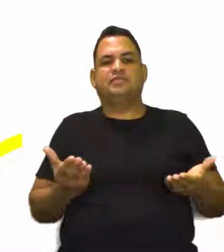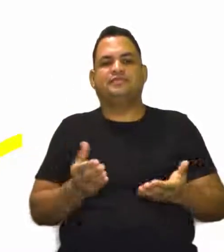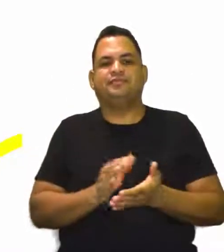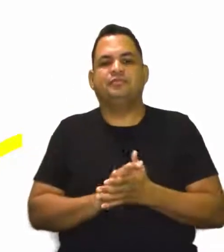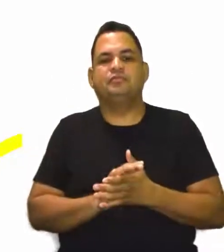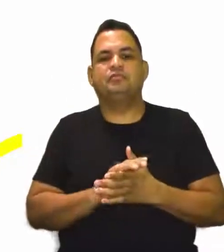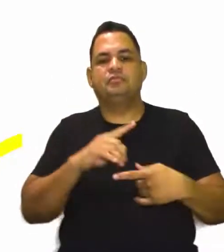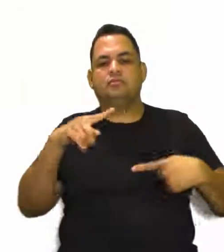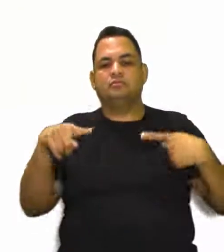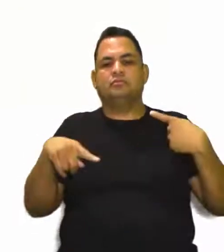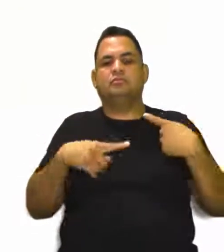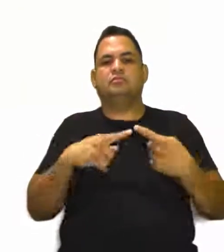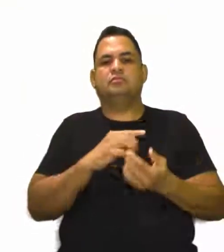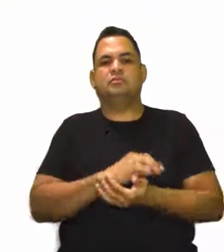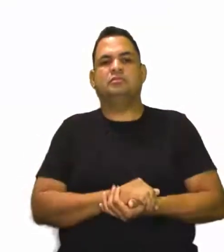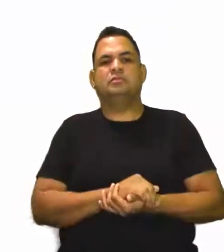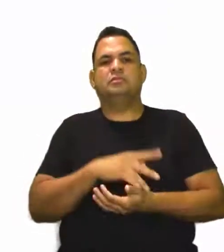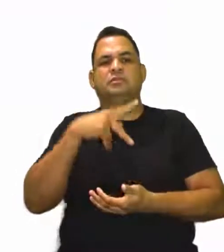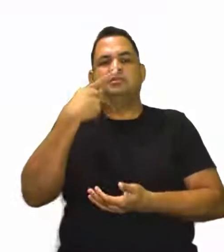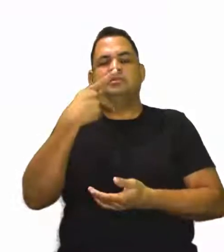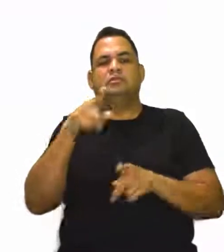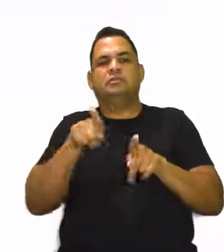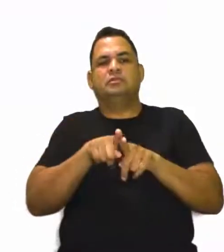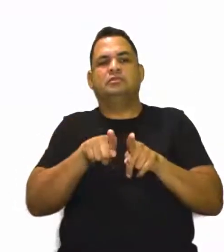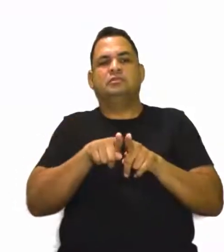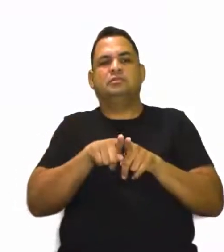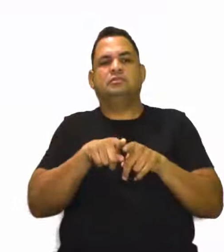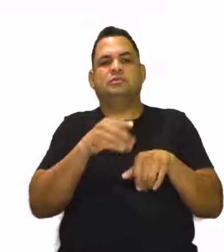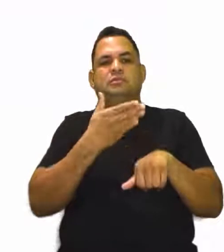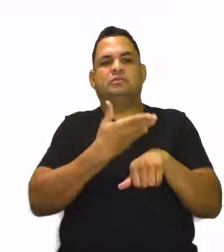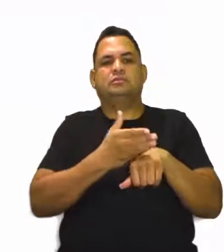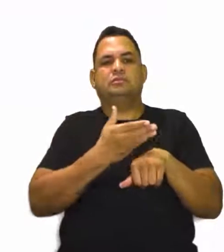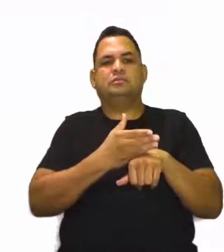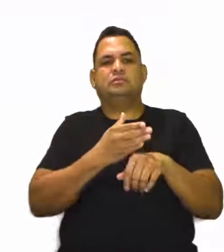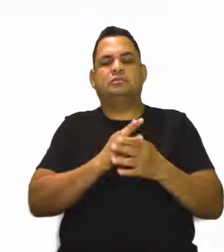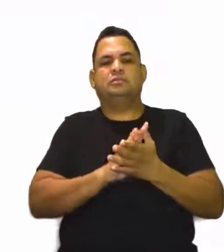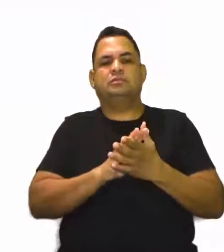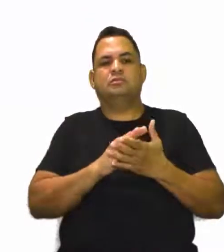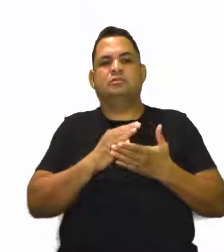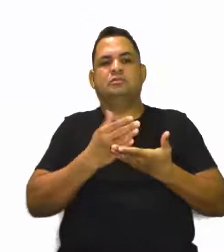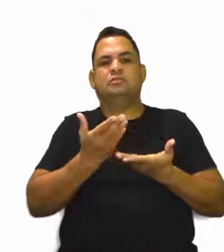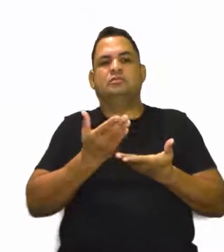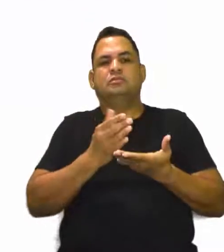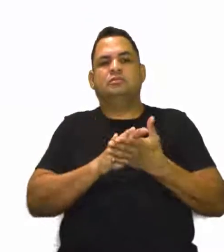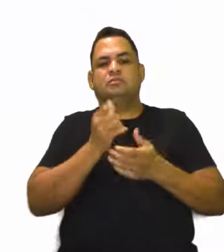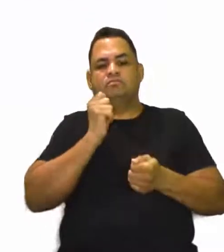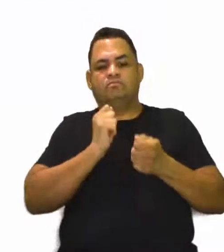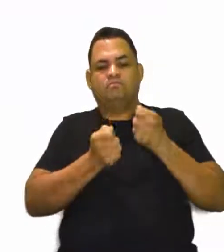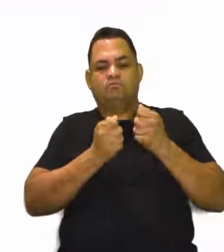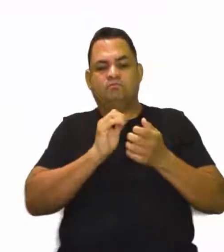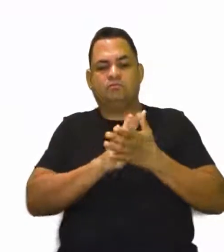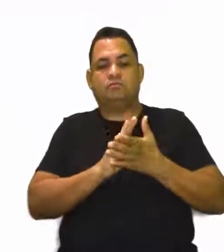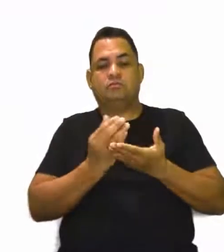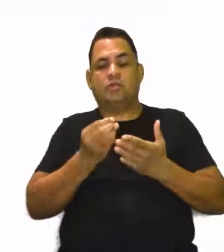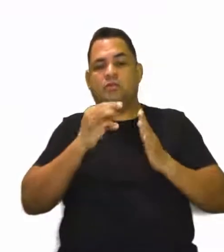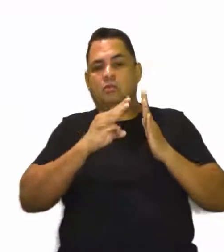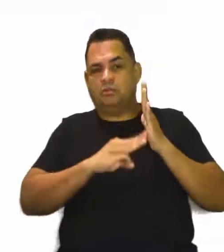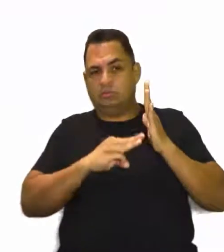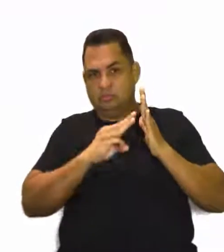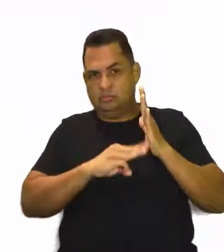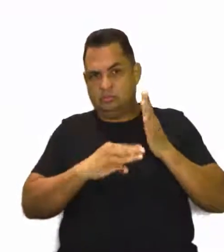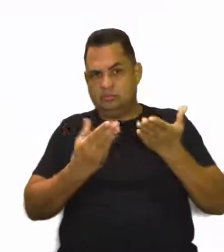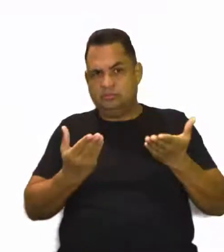ou esses objetivos. Falamos também sobre o treinamento funcional como um método, lembra?